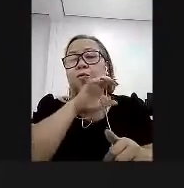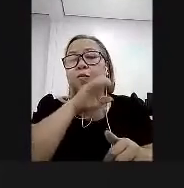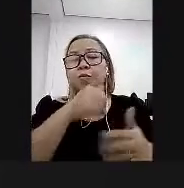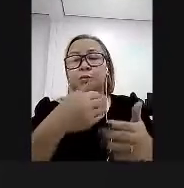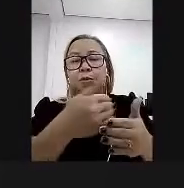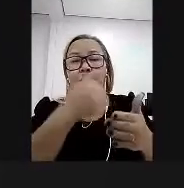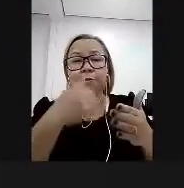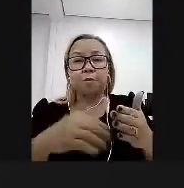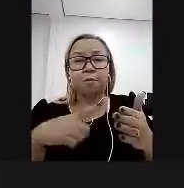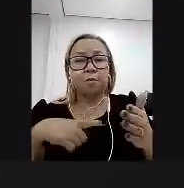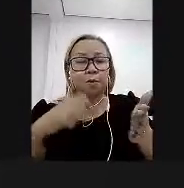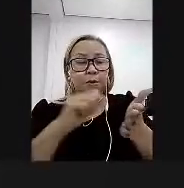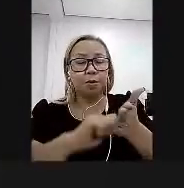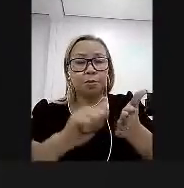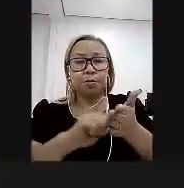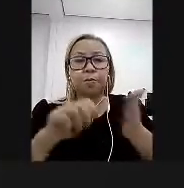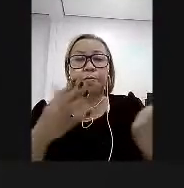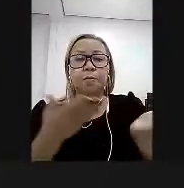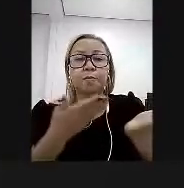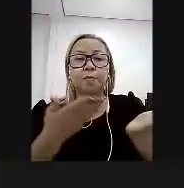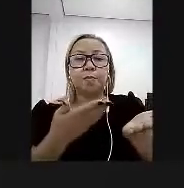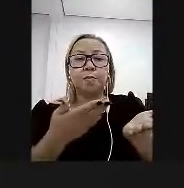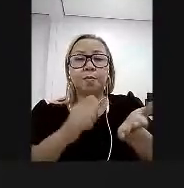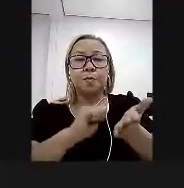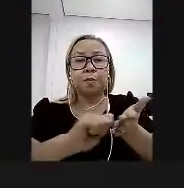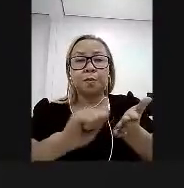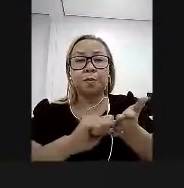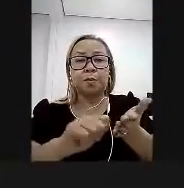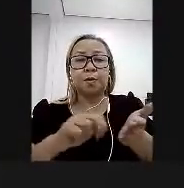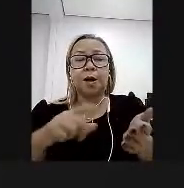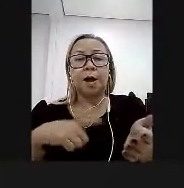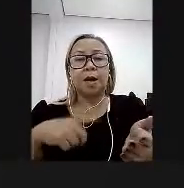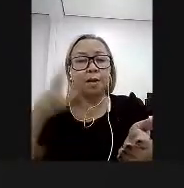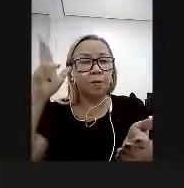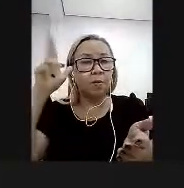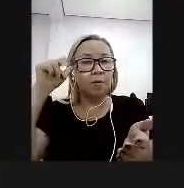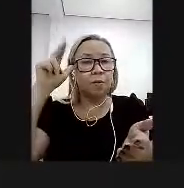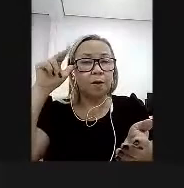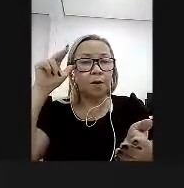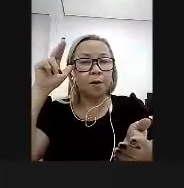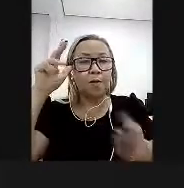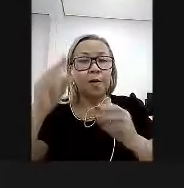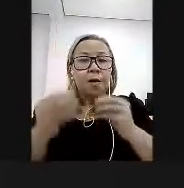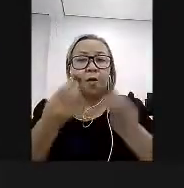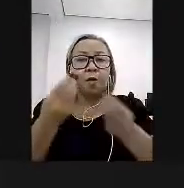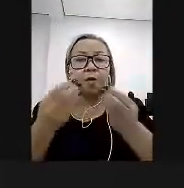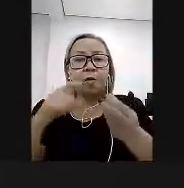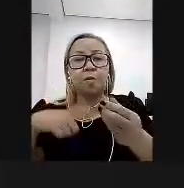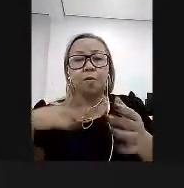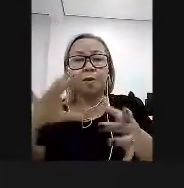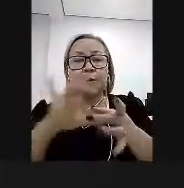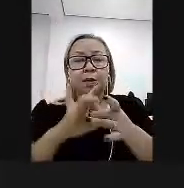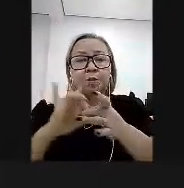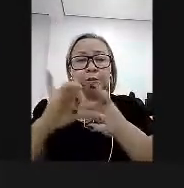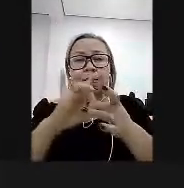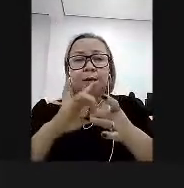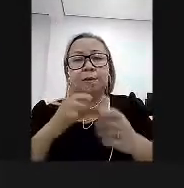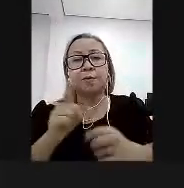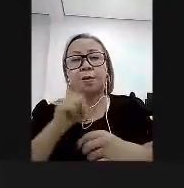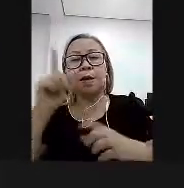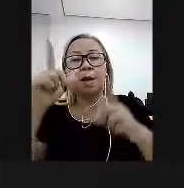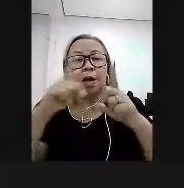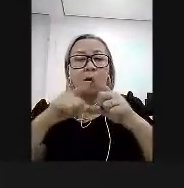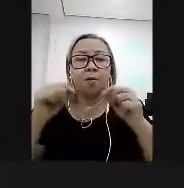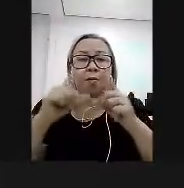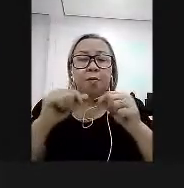escrito assim, para hoje, aí tem um clichê de um cavalo. Aí, então, como existe toda essa ligação dele com Brasília e